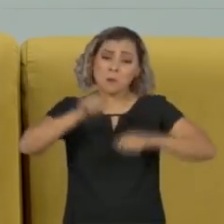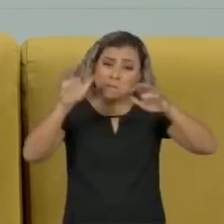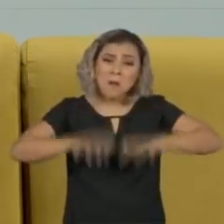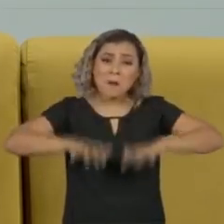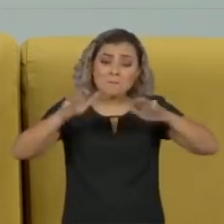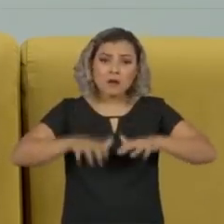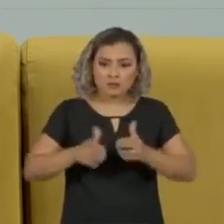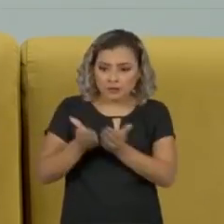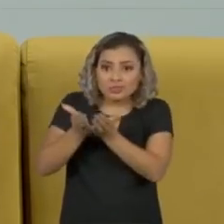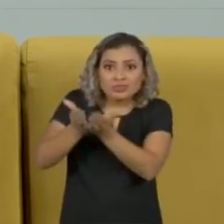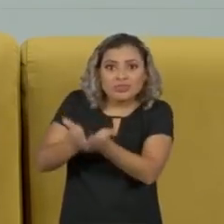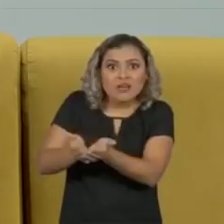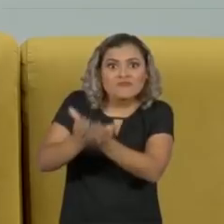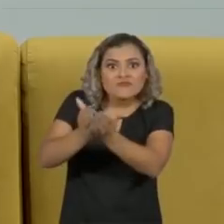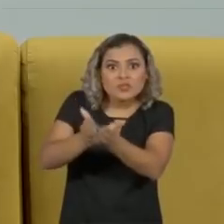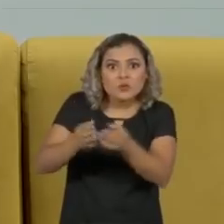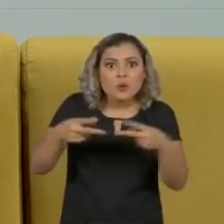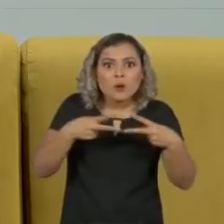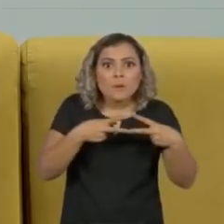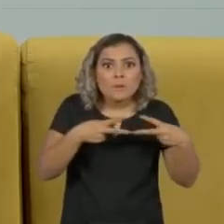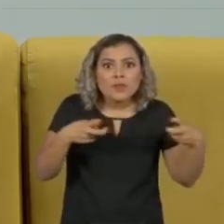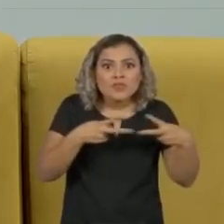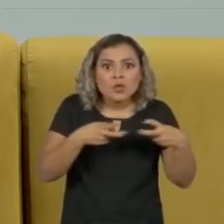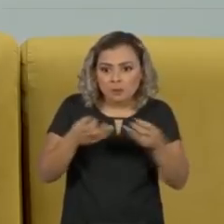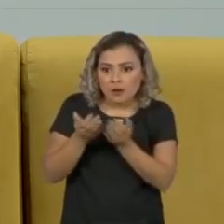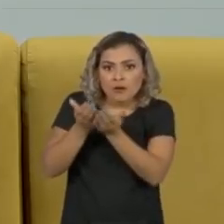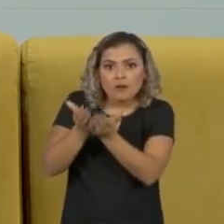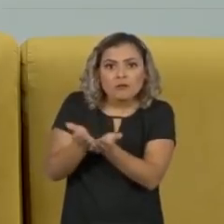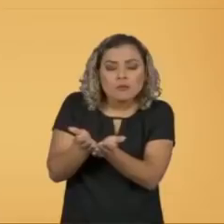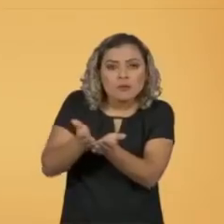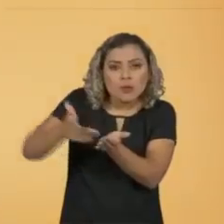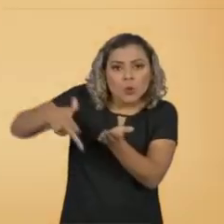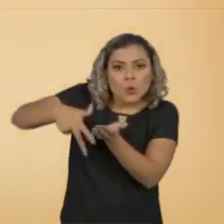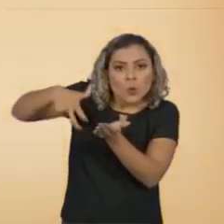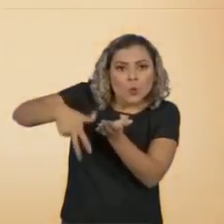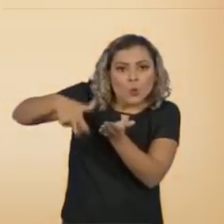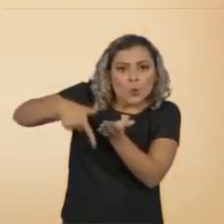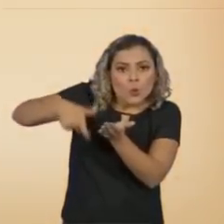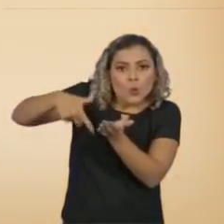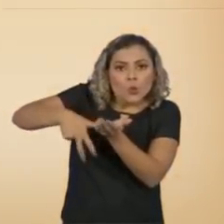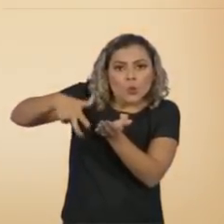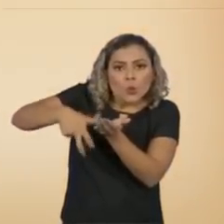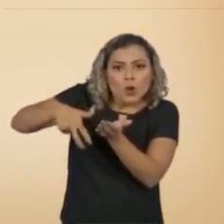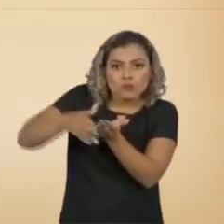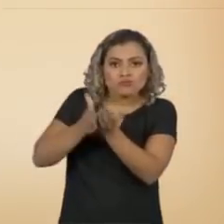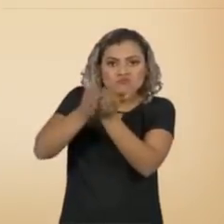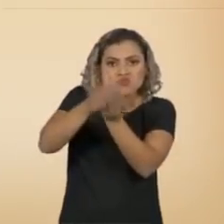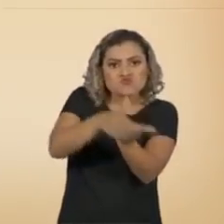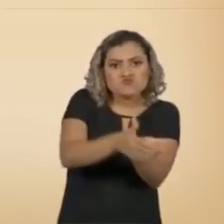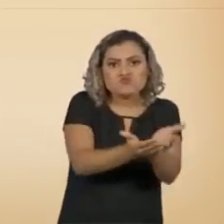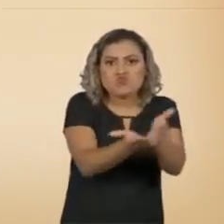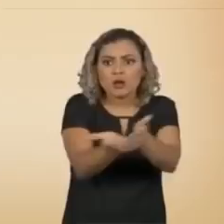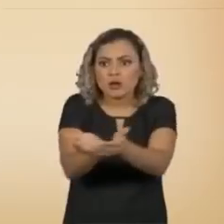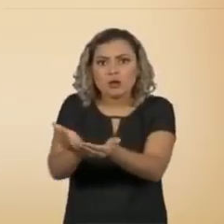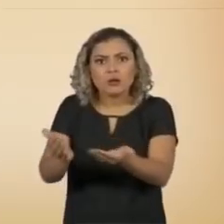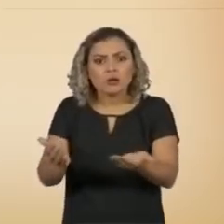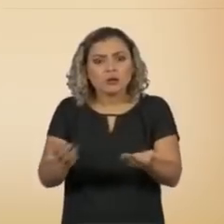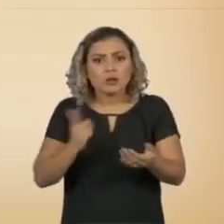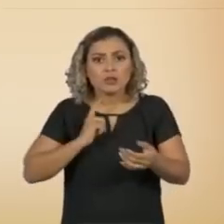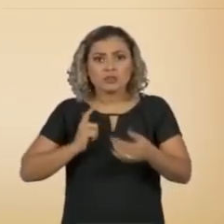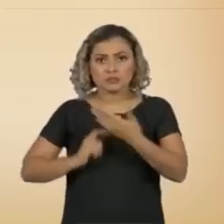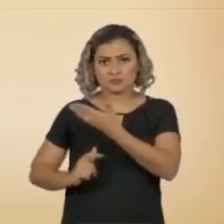navio plataforma da Petrobras fundeado na Baía de Guanabara. Os ventos romperam os cabos